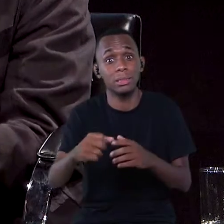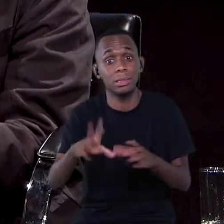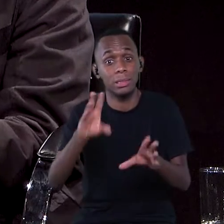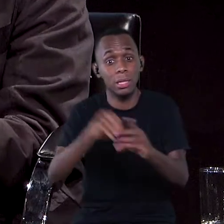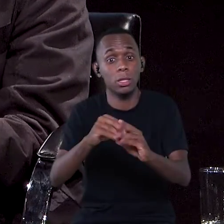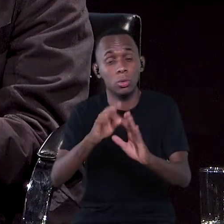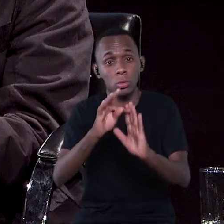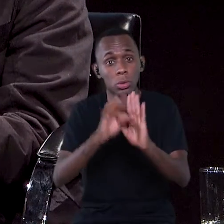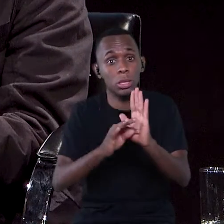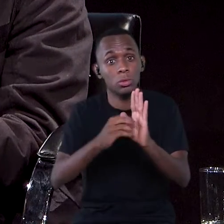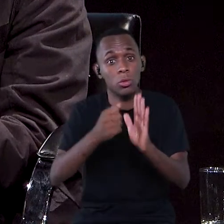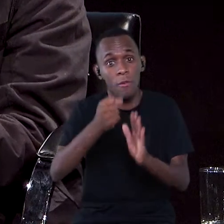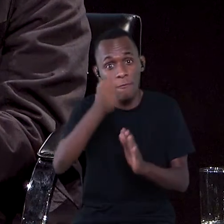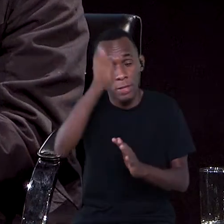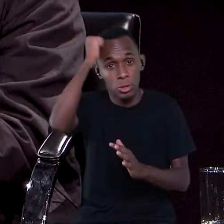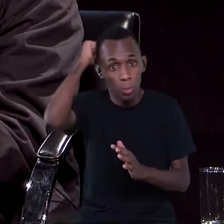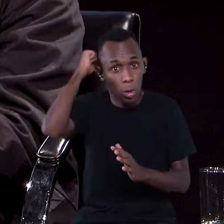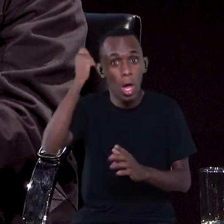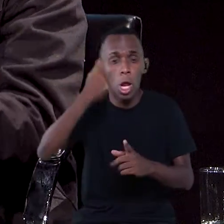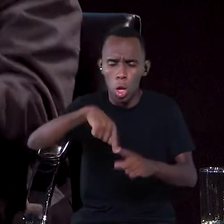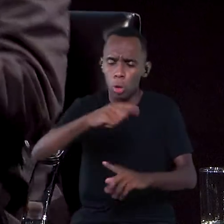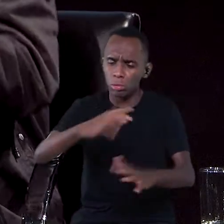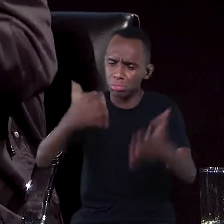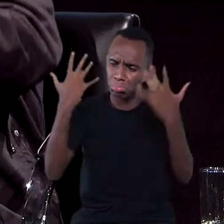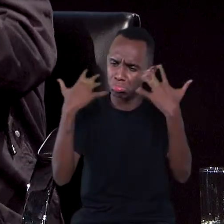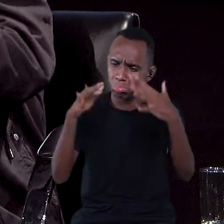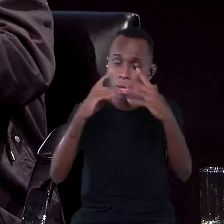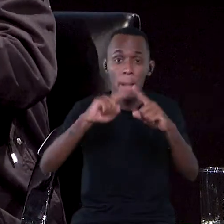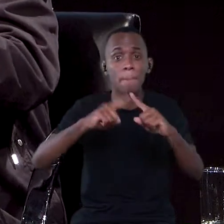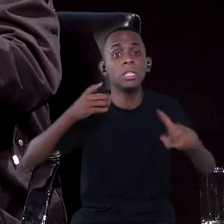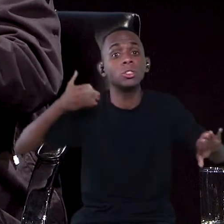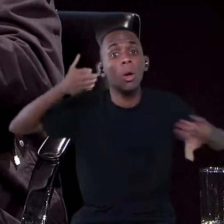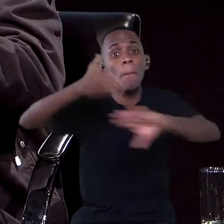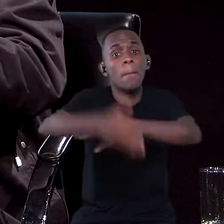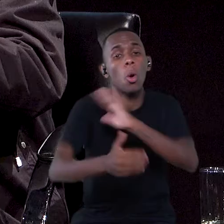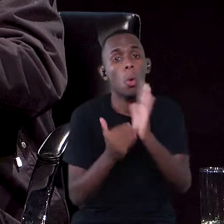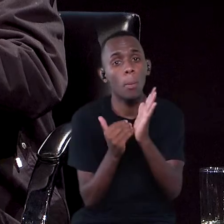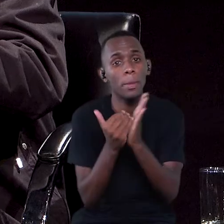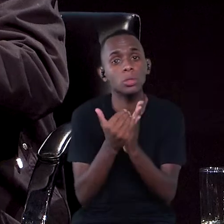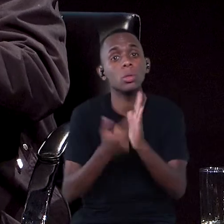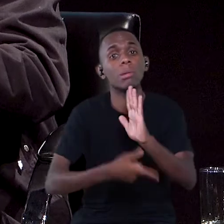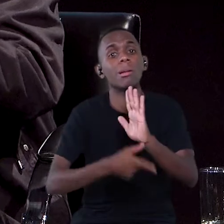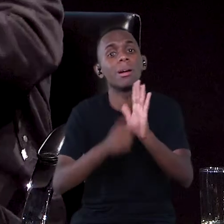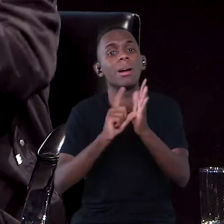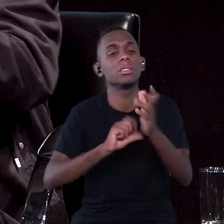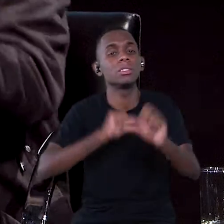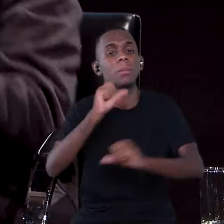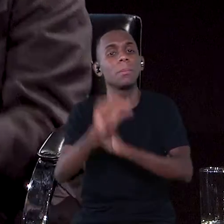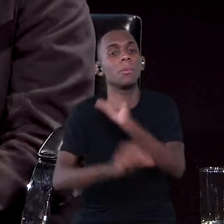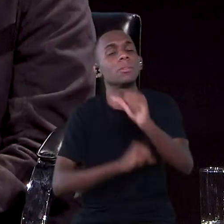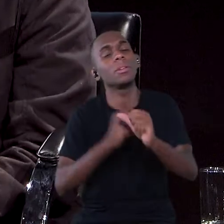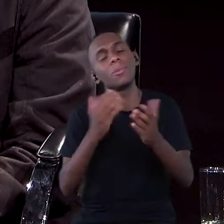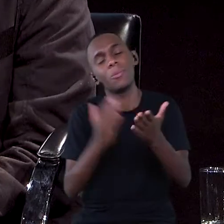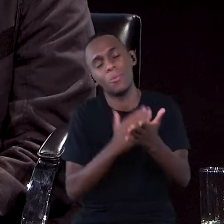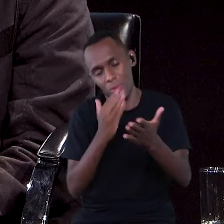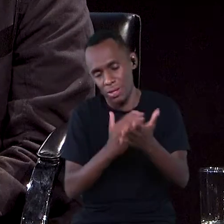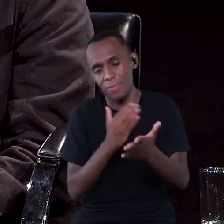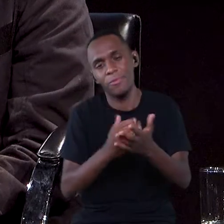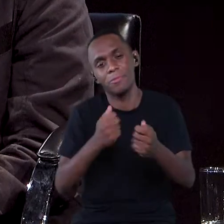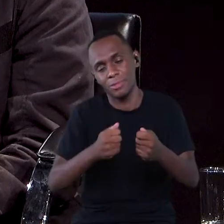é importante. Mas só pôde entrar quando se transformou no livro dos Racionais